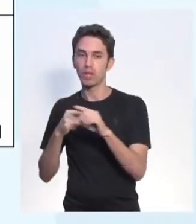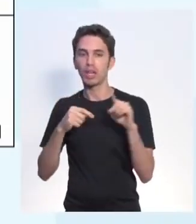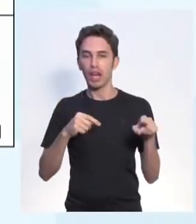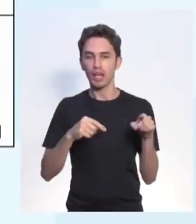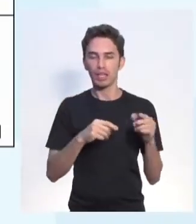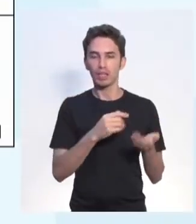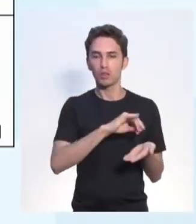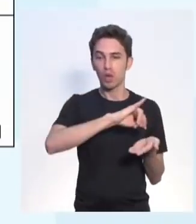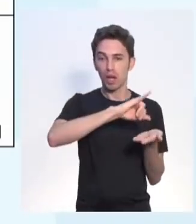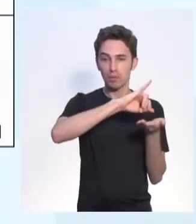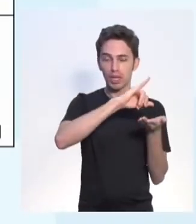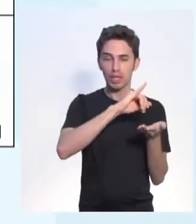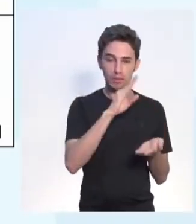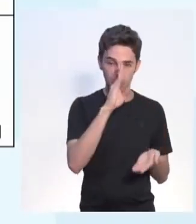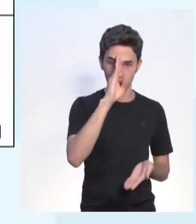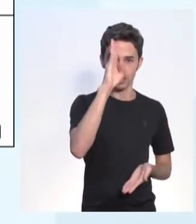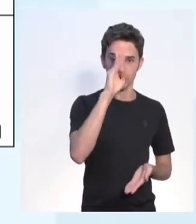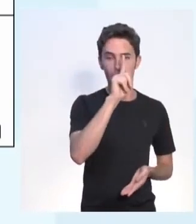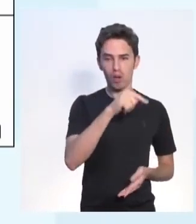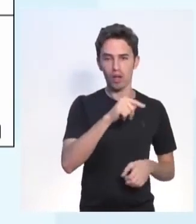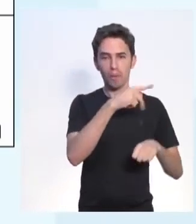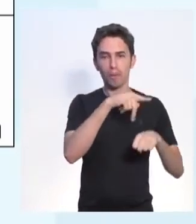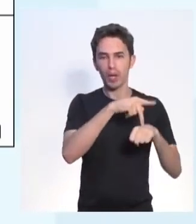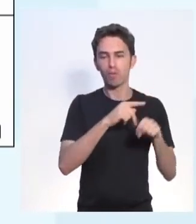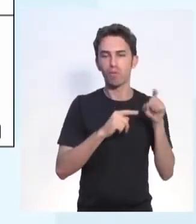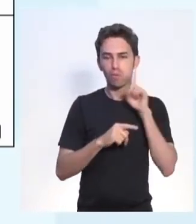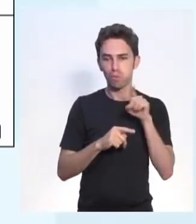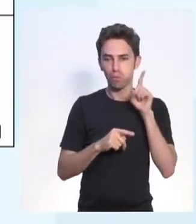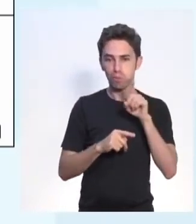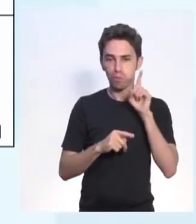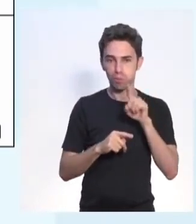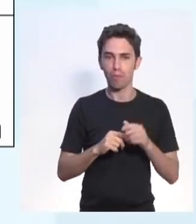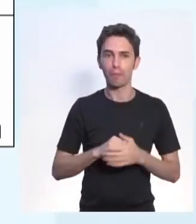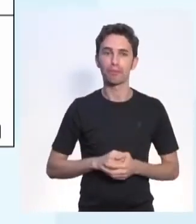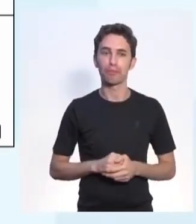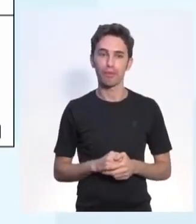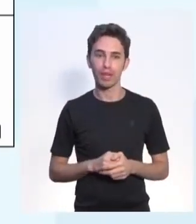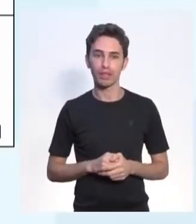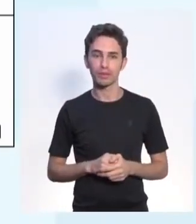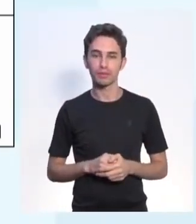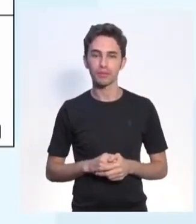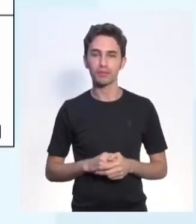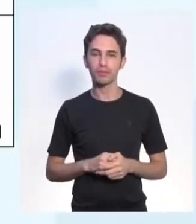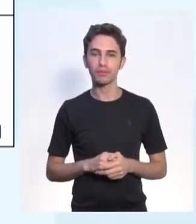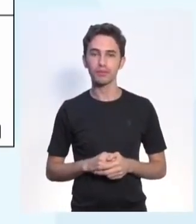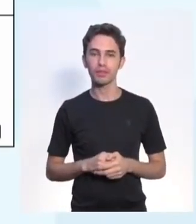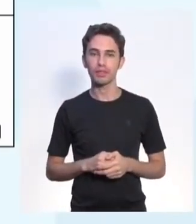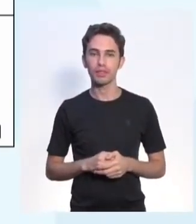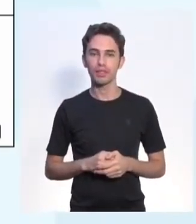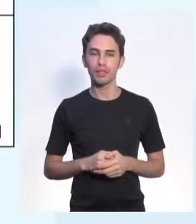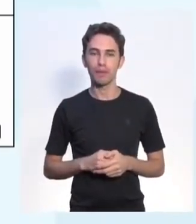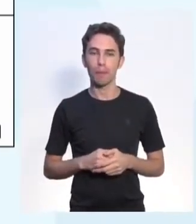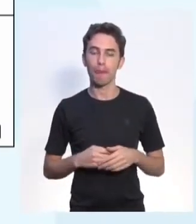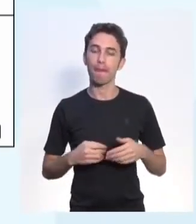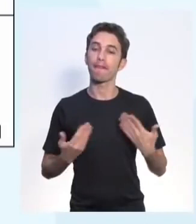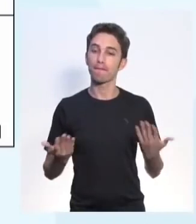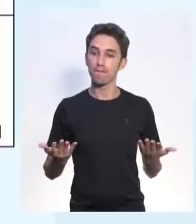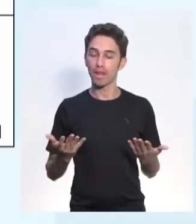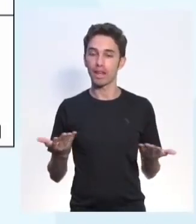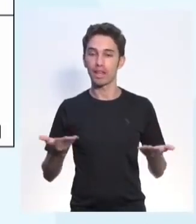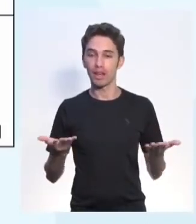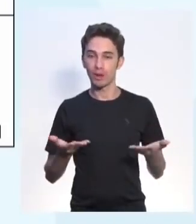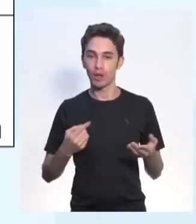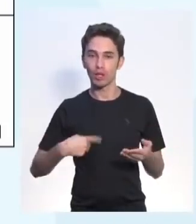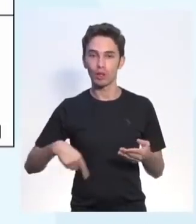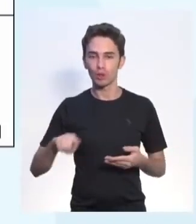através dessa polarização entre Estados Unidos e União Soviética é que vai ocorrer